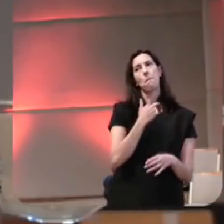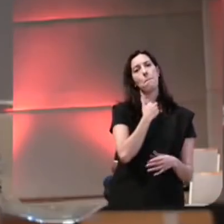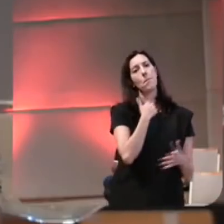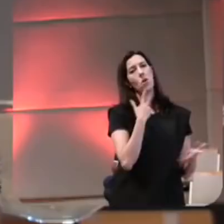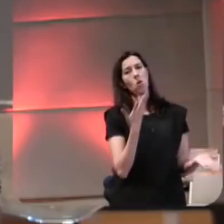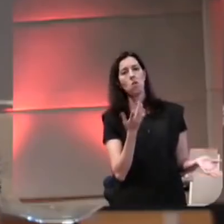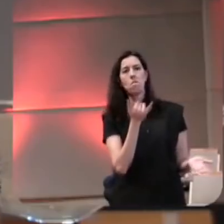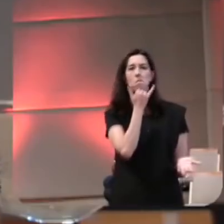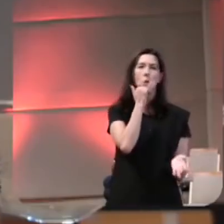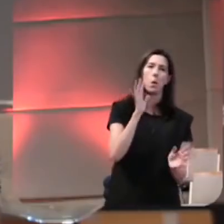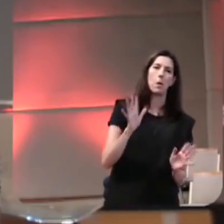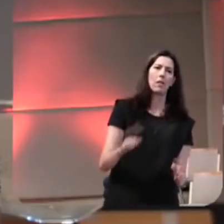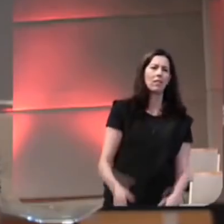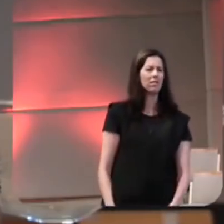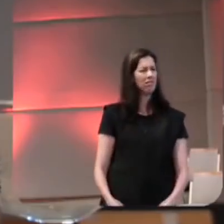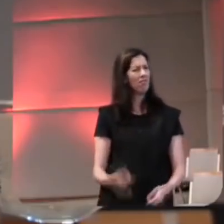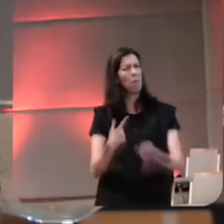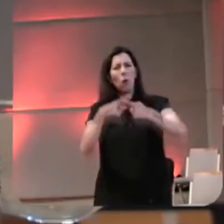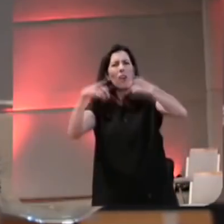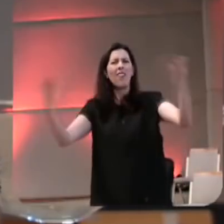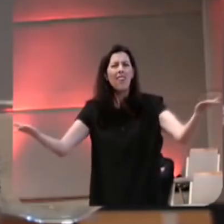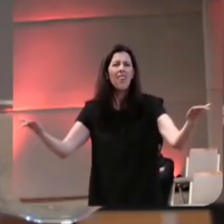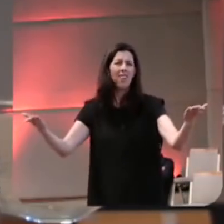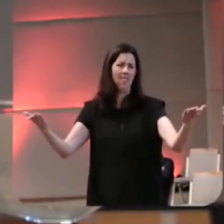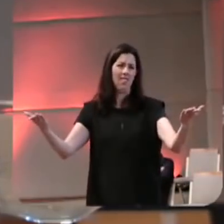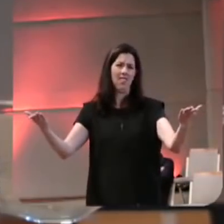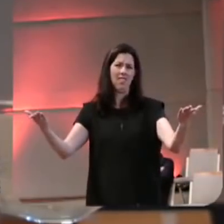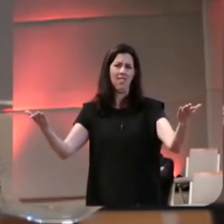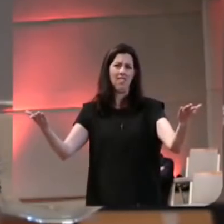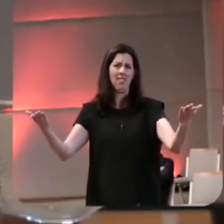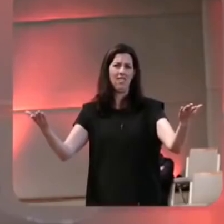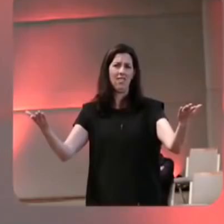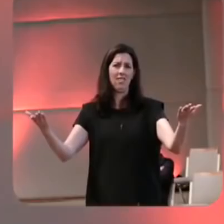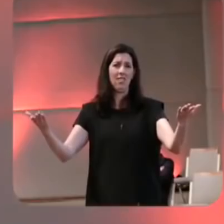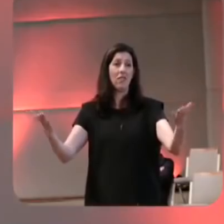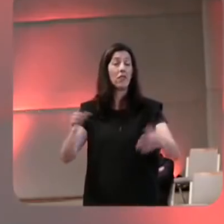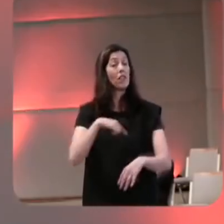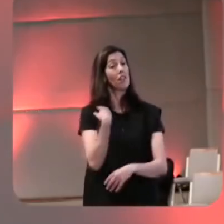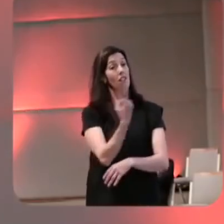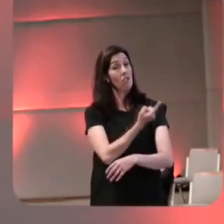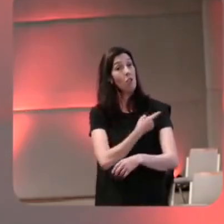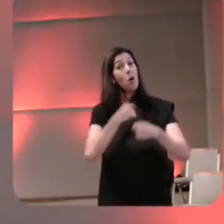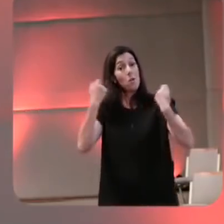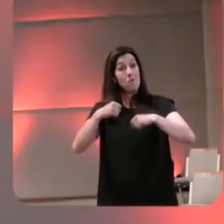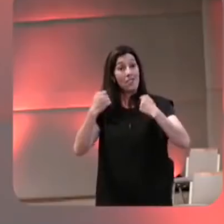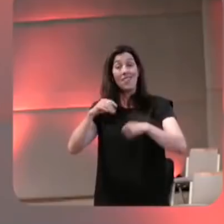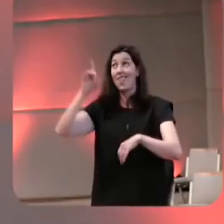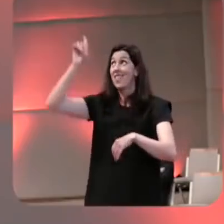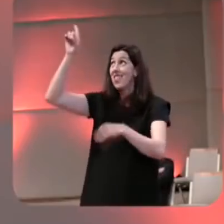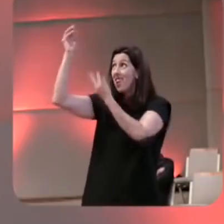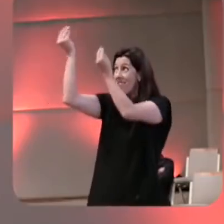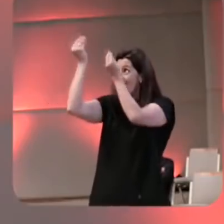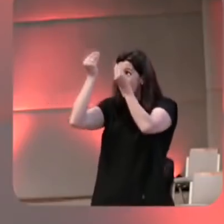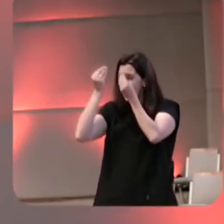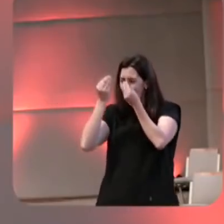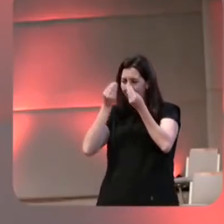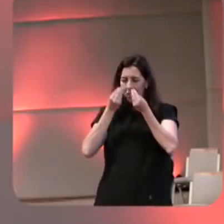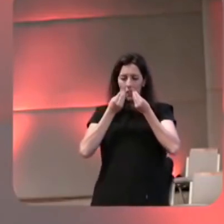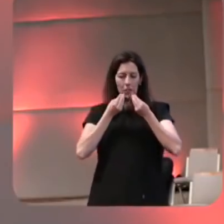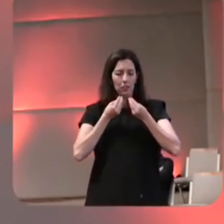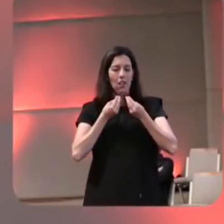discerne os recursos que Deus está colocando à nossa disposição, a gente tem alegria em abençoar, em